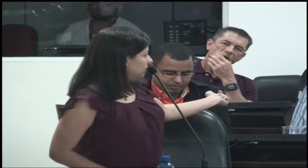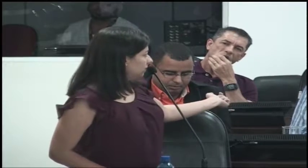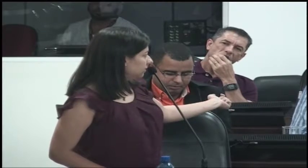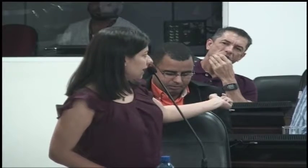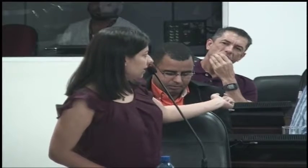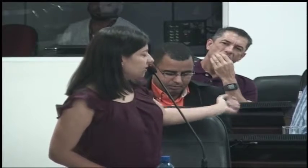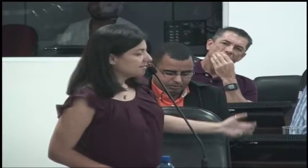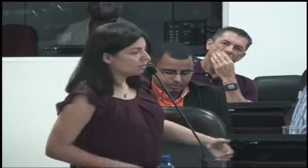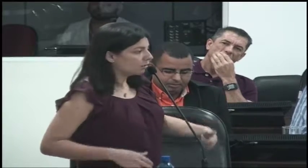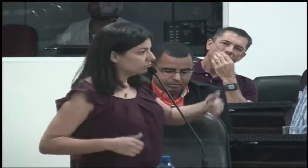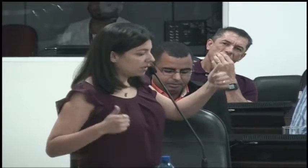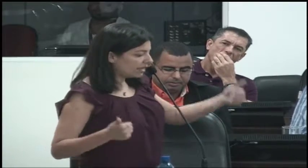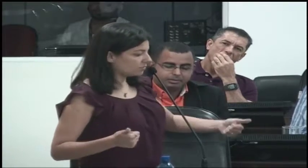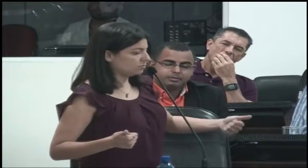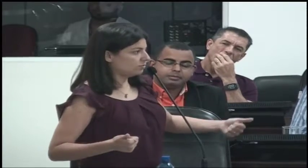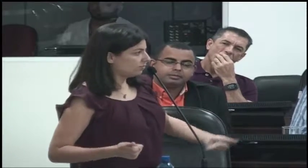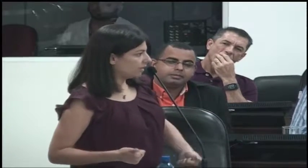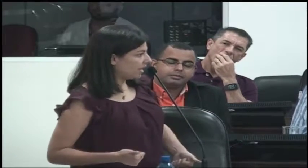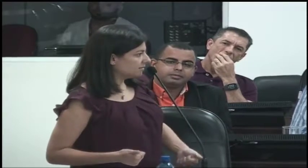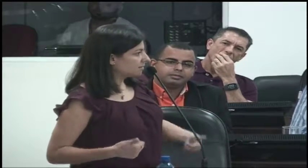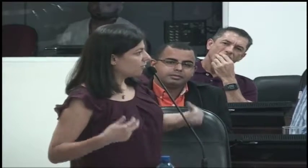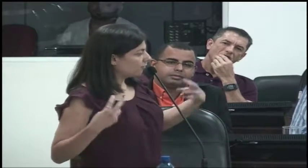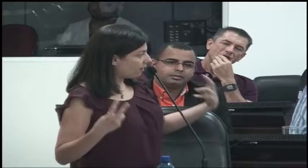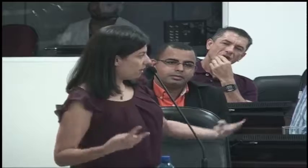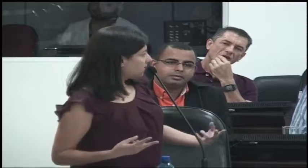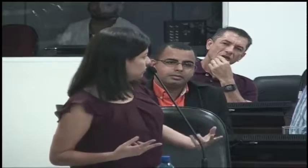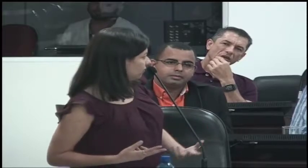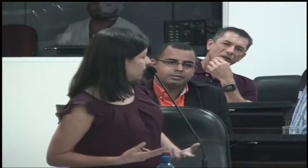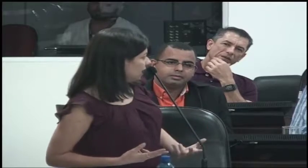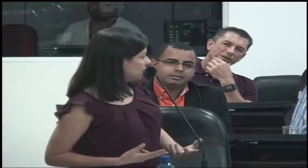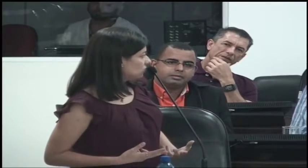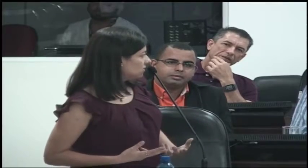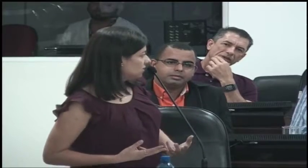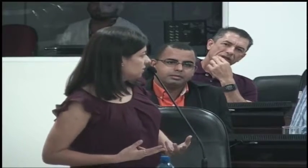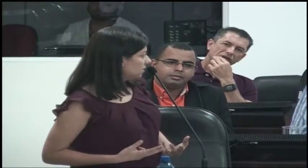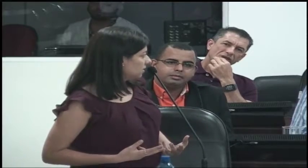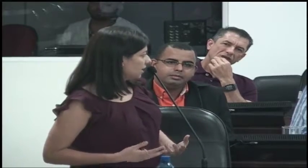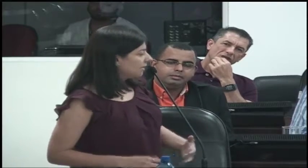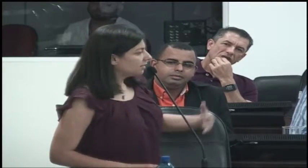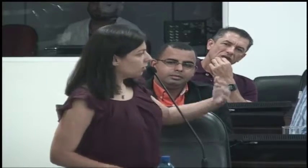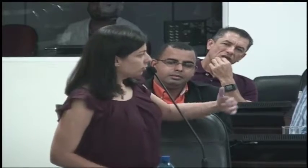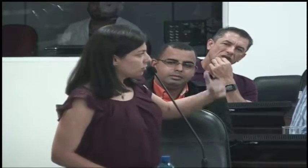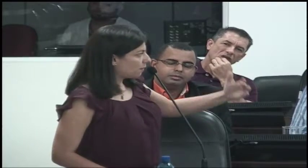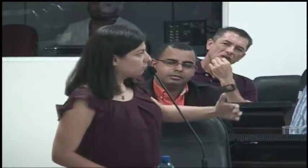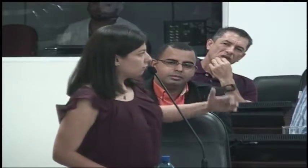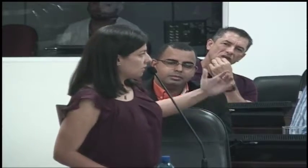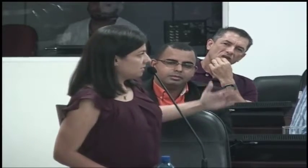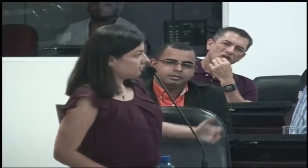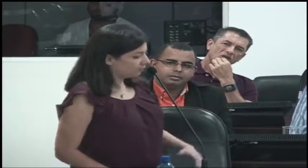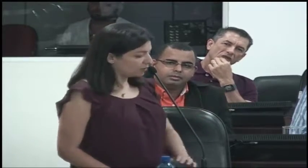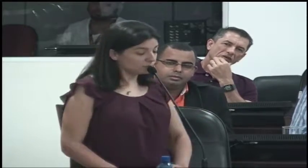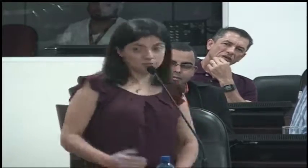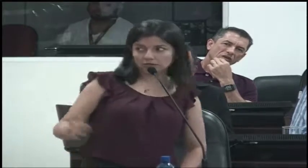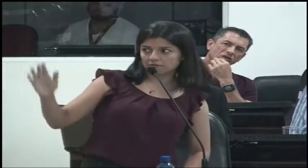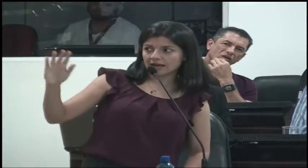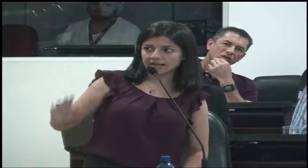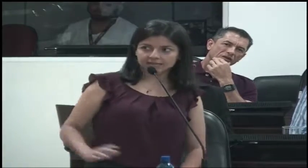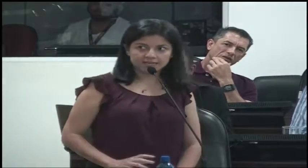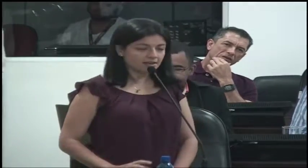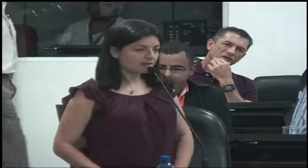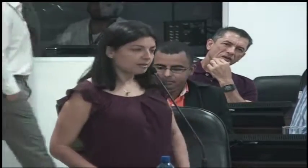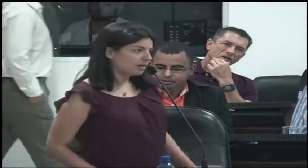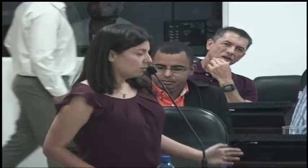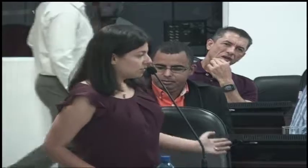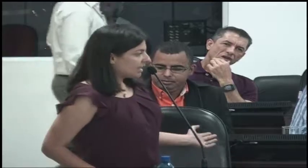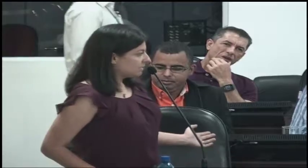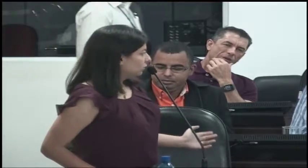patrocinada pelo Santander. São contextos diferentes, são formas diferentes. Entre outros pontos que, se fôssemos alongar